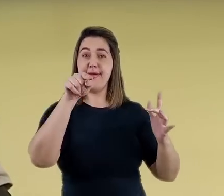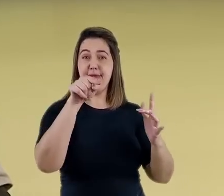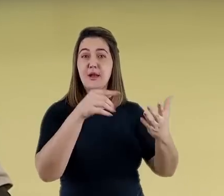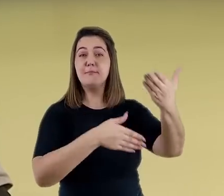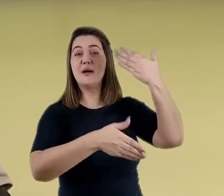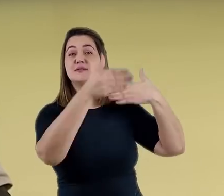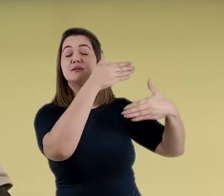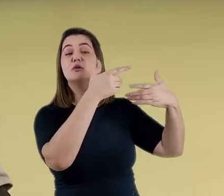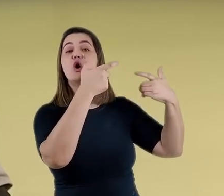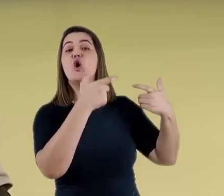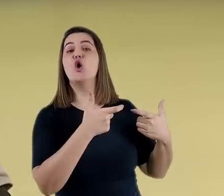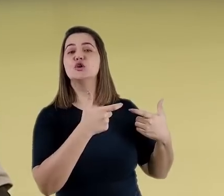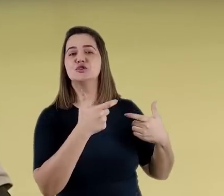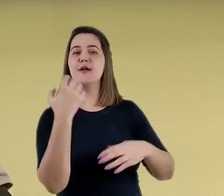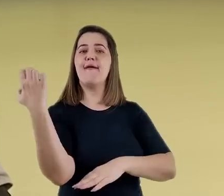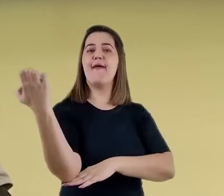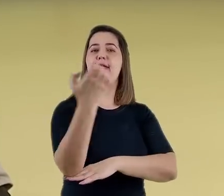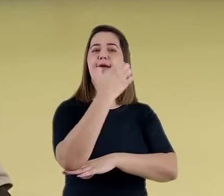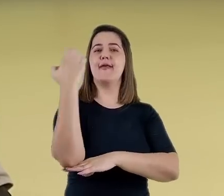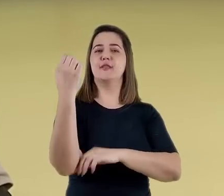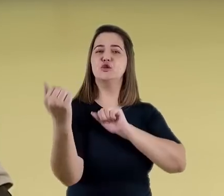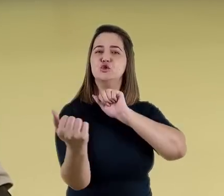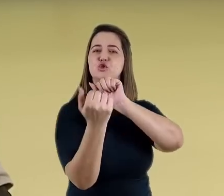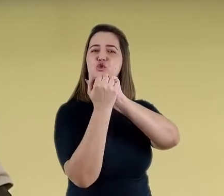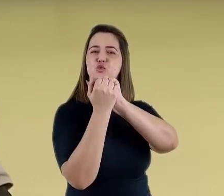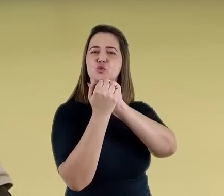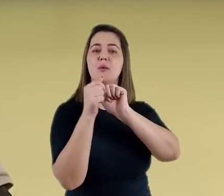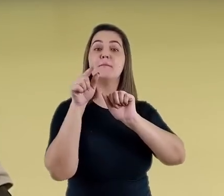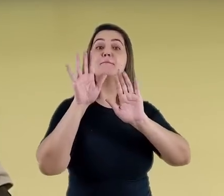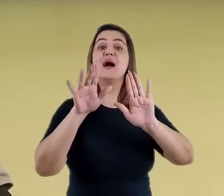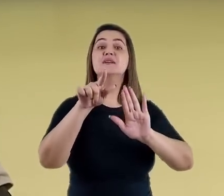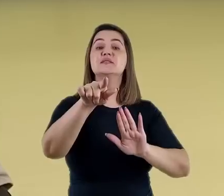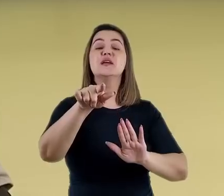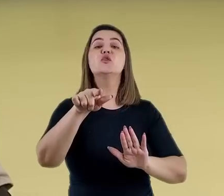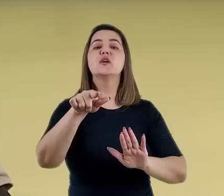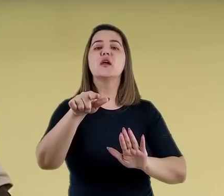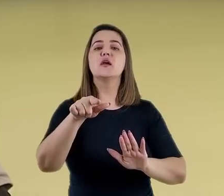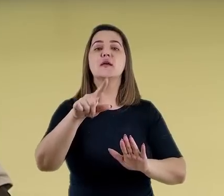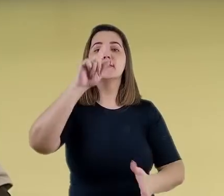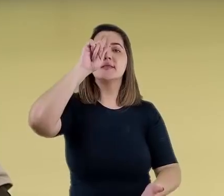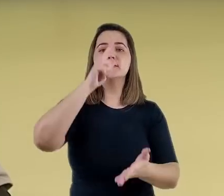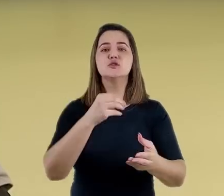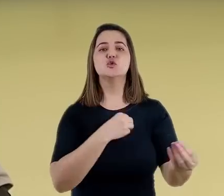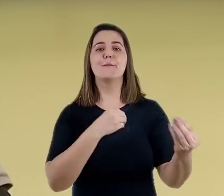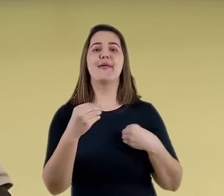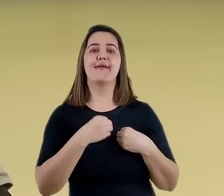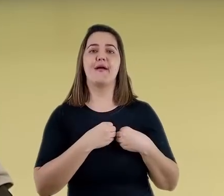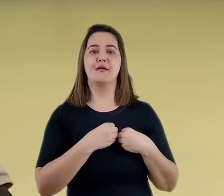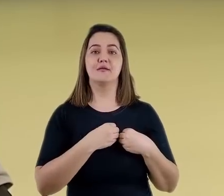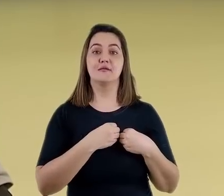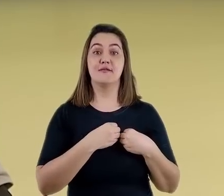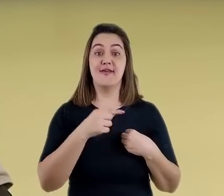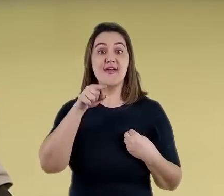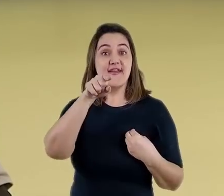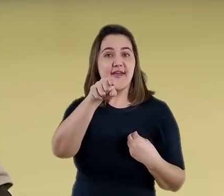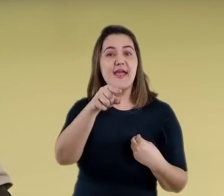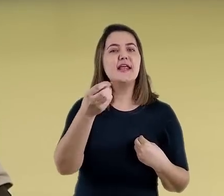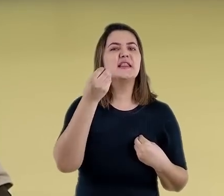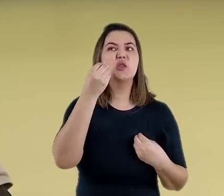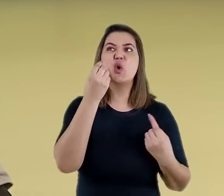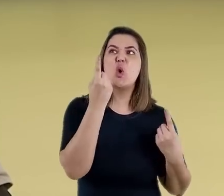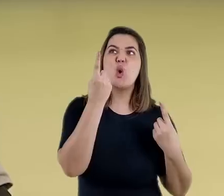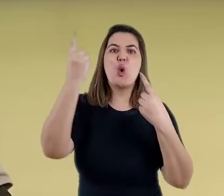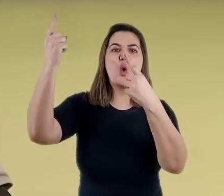ele que estava no jardim do Éden, mas jogou tudo fora, pecando, inaugurando o pecado. Também era ele que